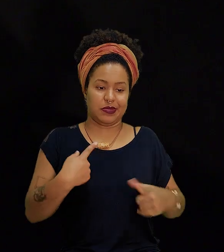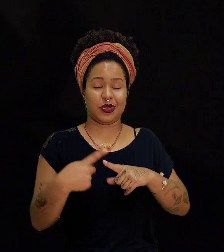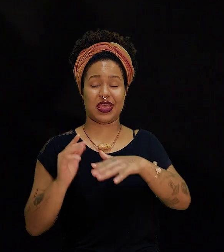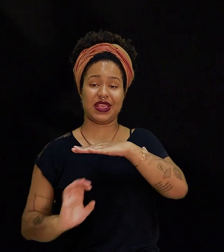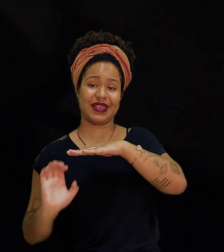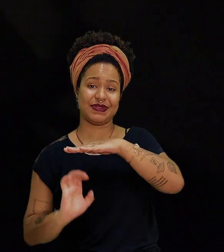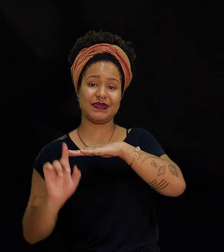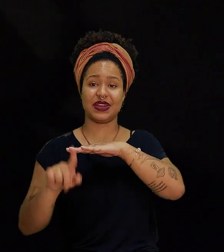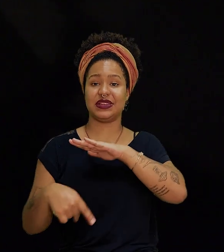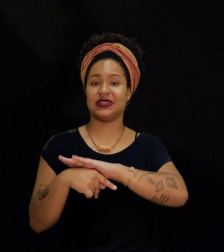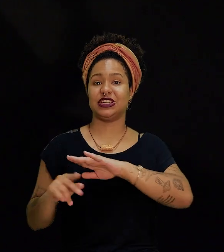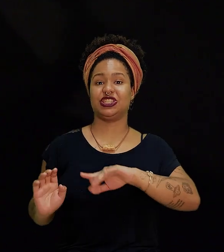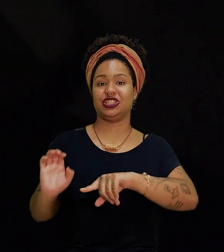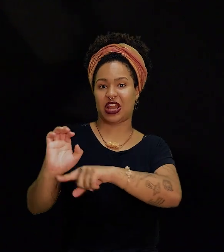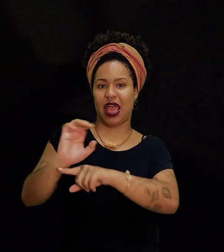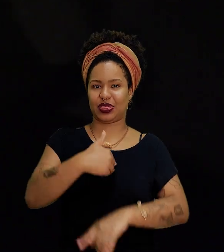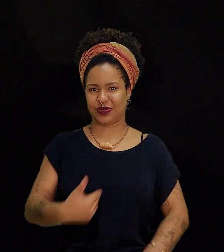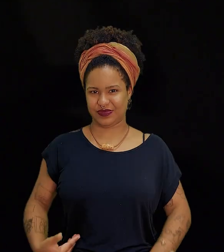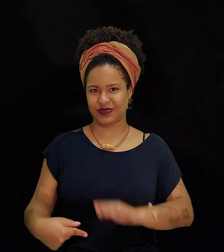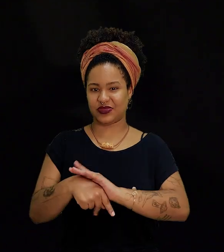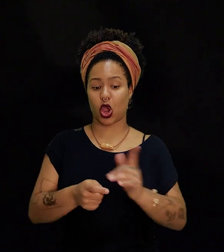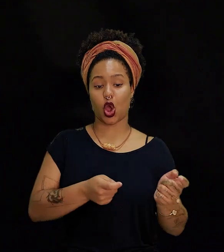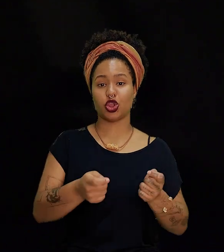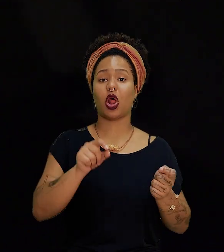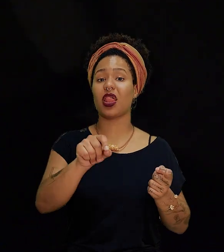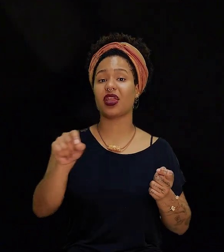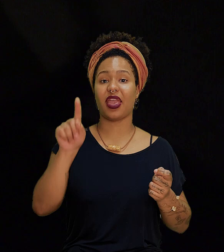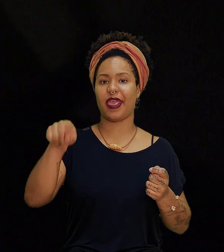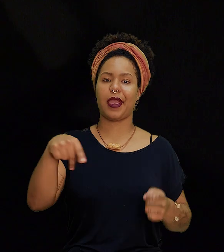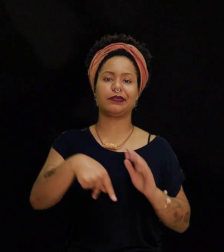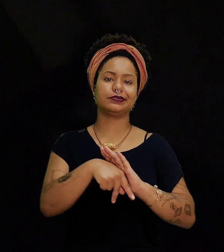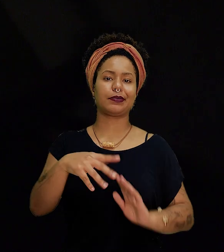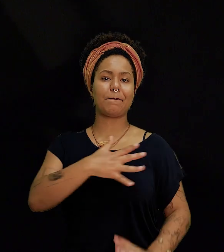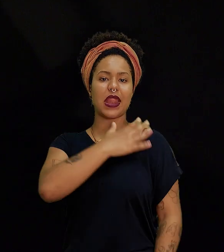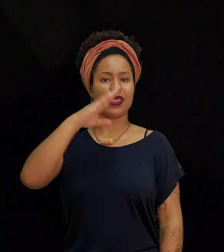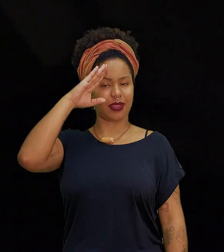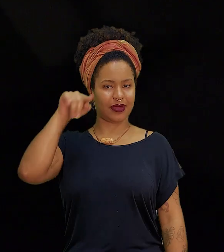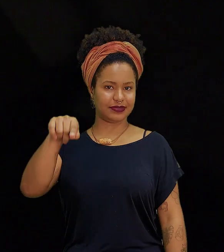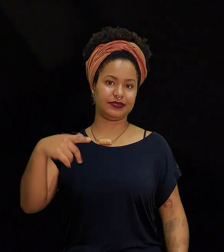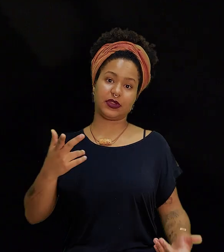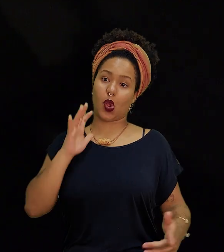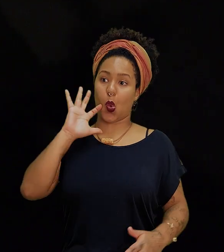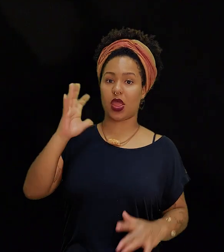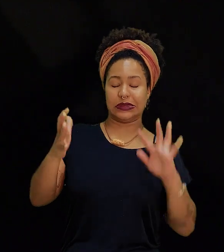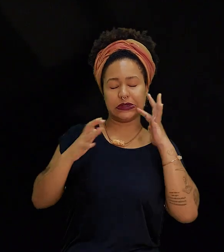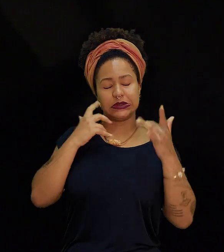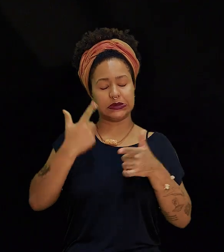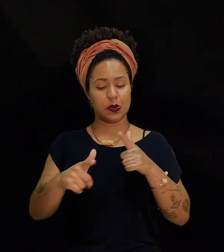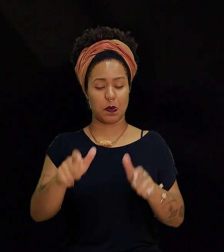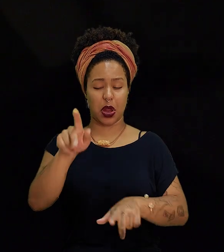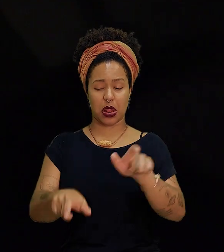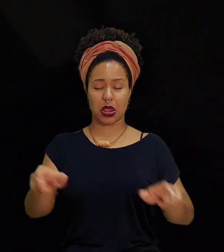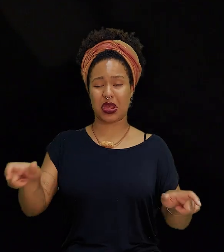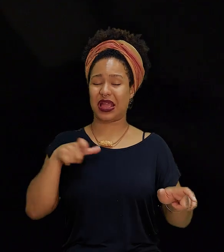É uma empresa estatal e controlada por militares, né? Então, assim, a poluição ali, a contaminação é